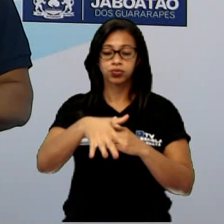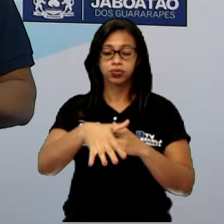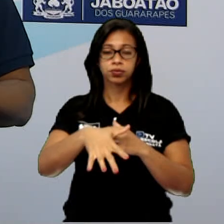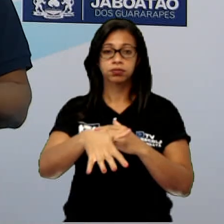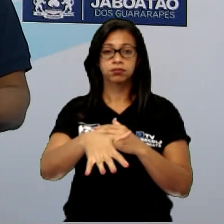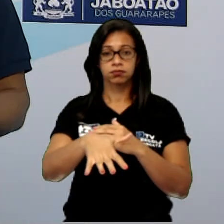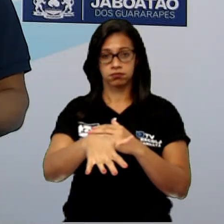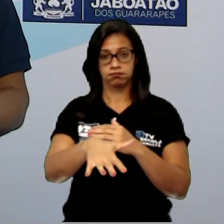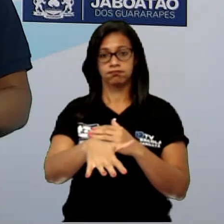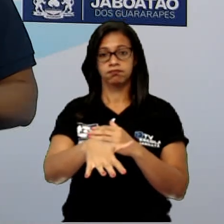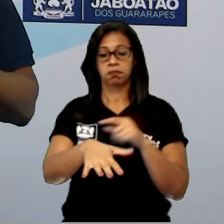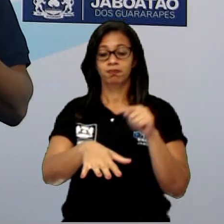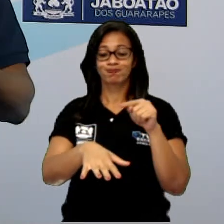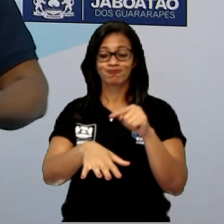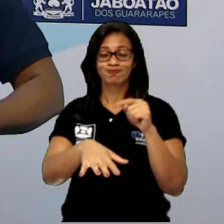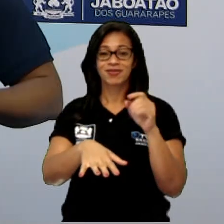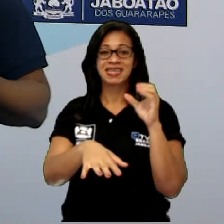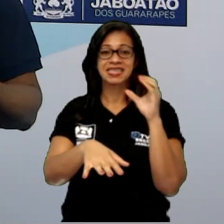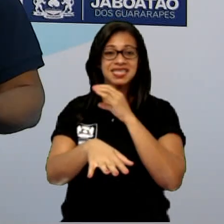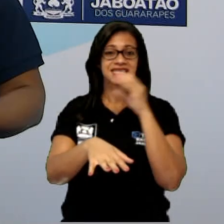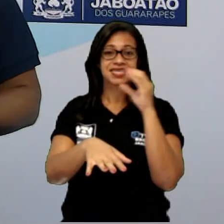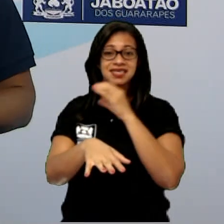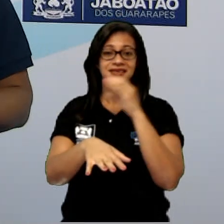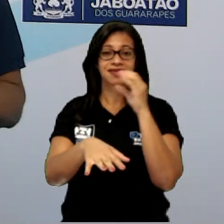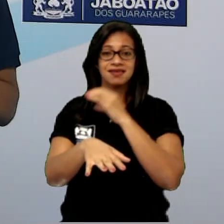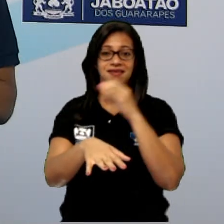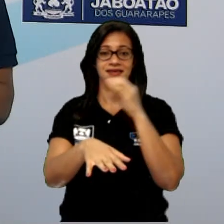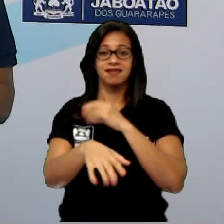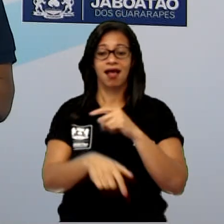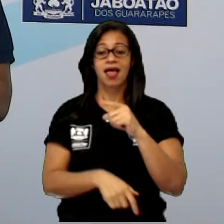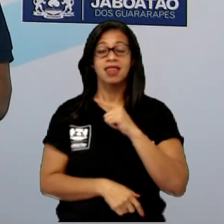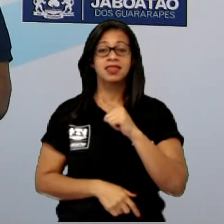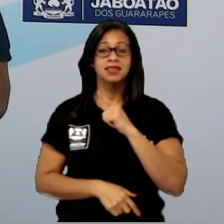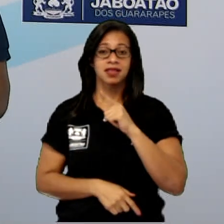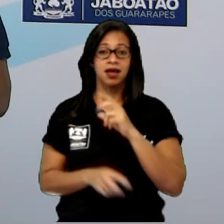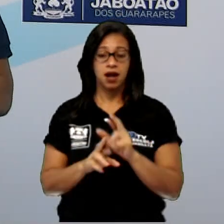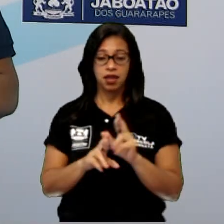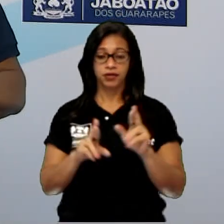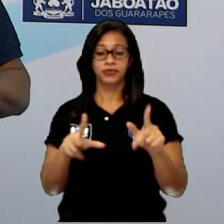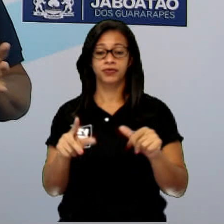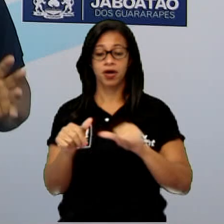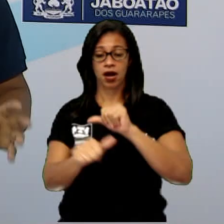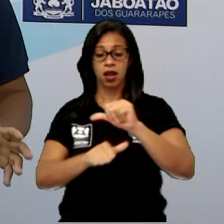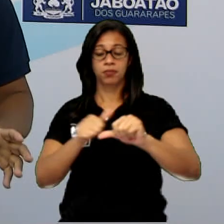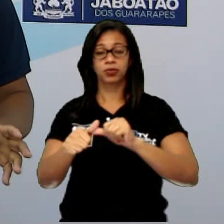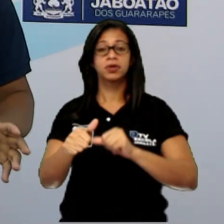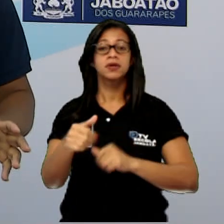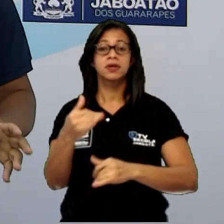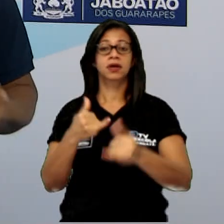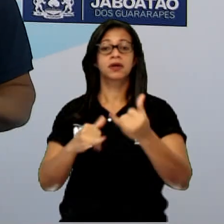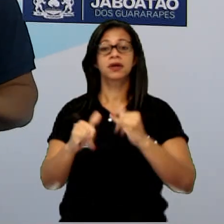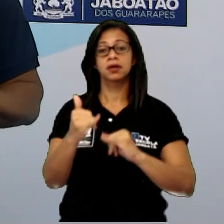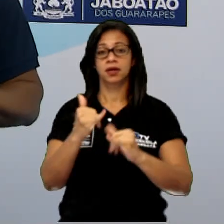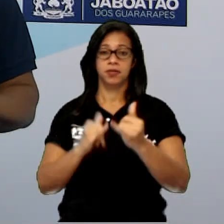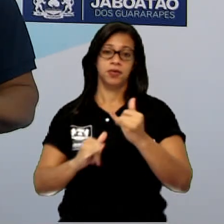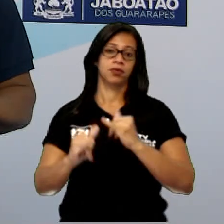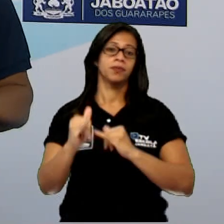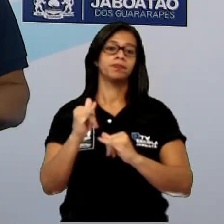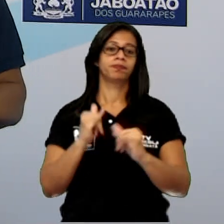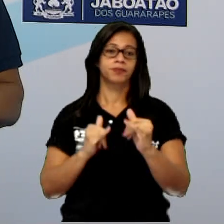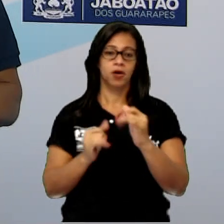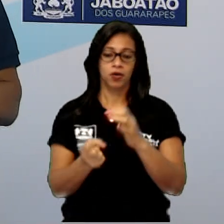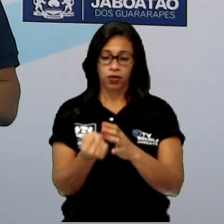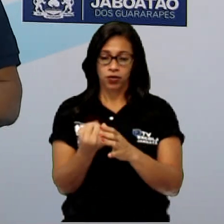ele sai, há uma modificação química e ele passa a se chamar lava. Quando as